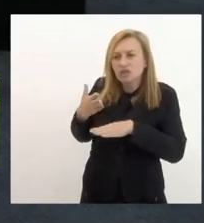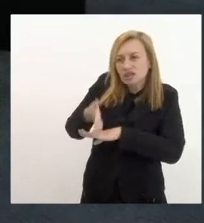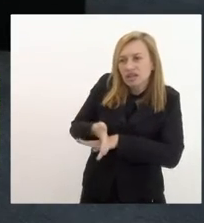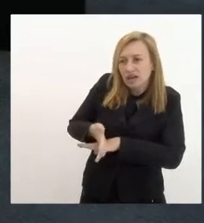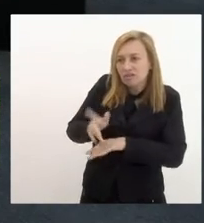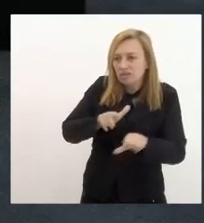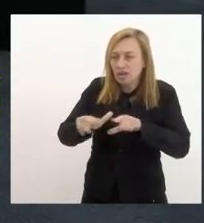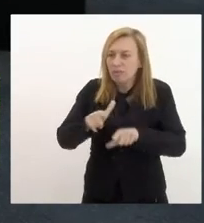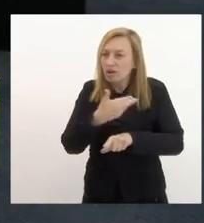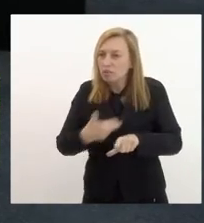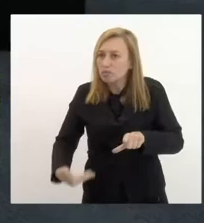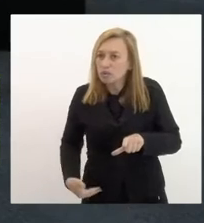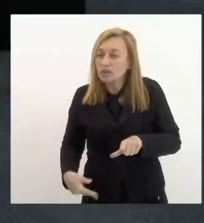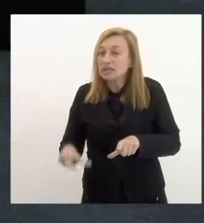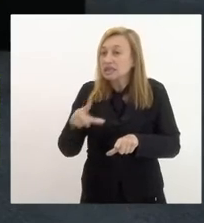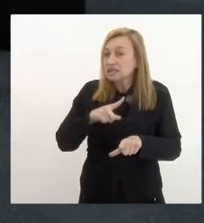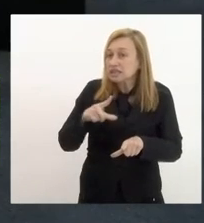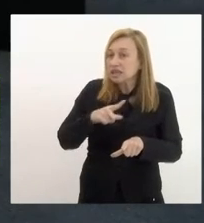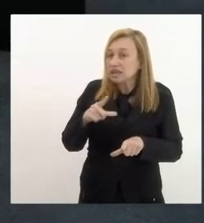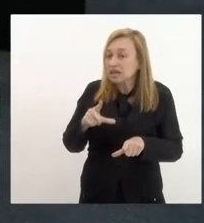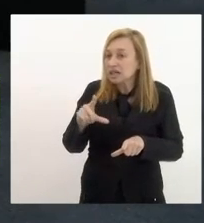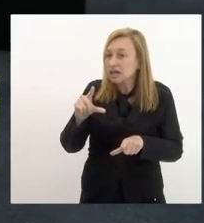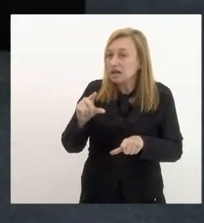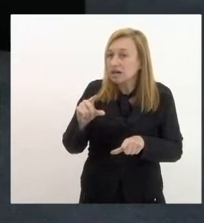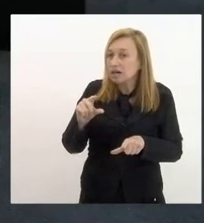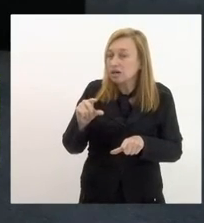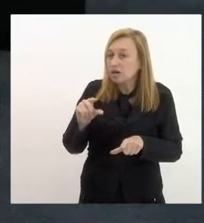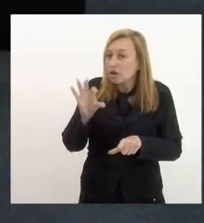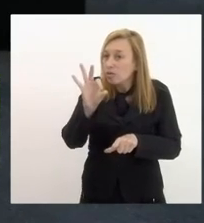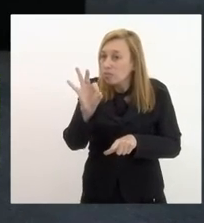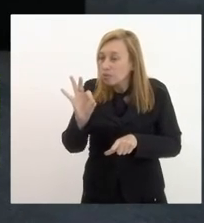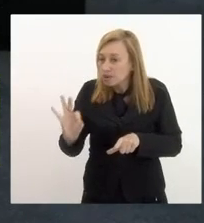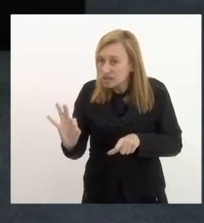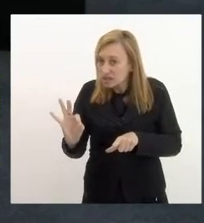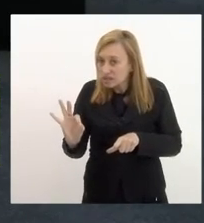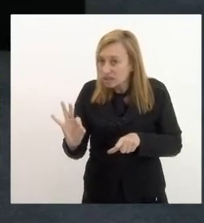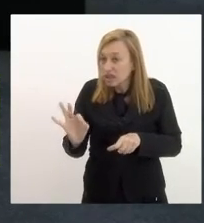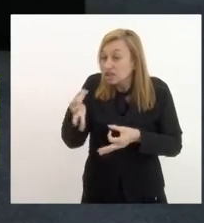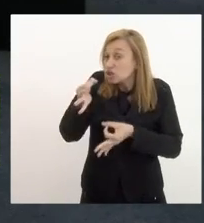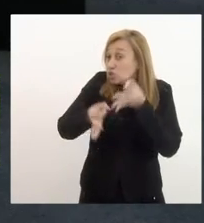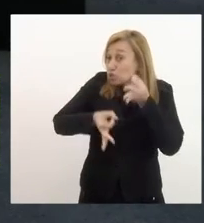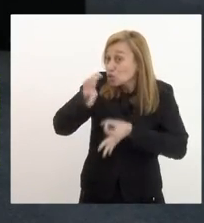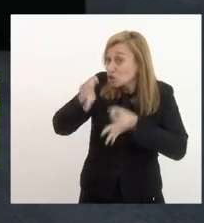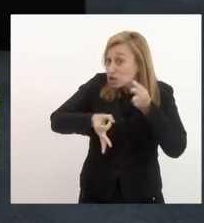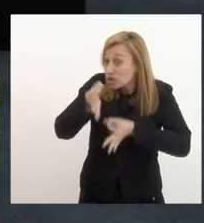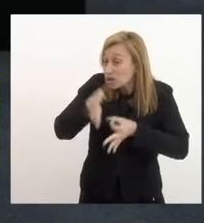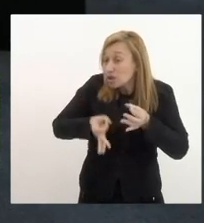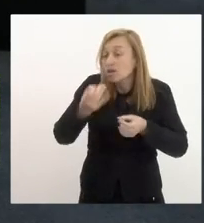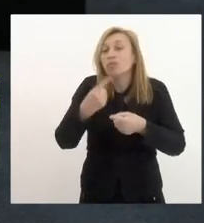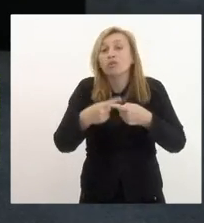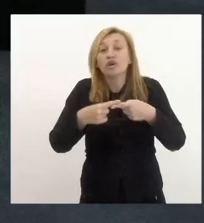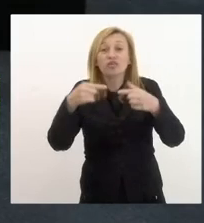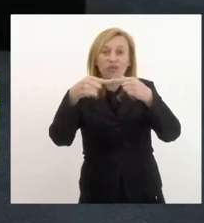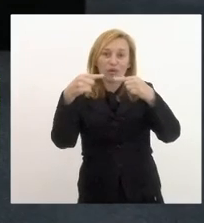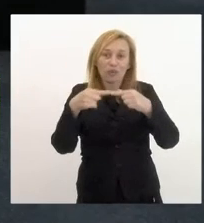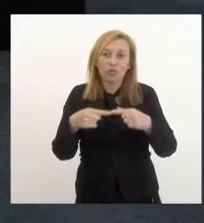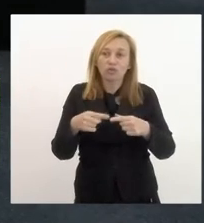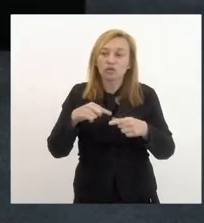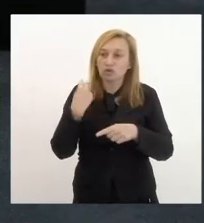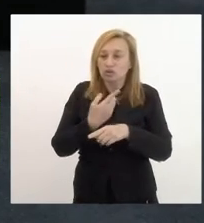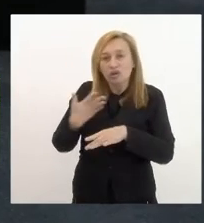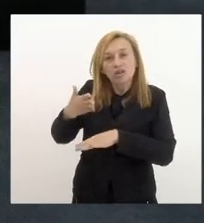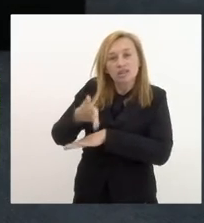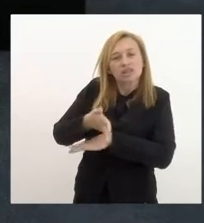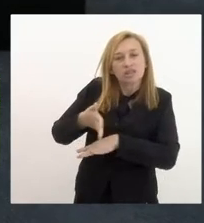público de ter aquele percentual justo né porque foi um acordo quando Nós